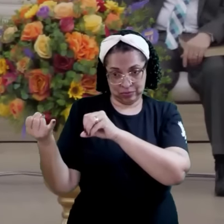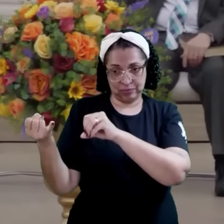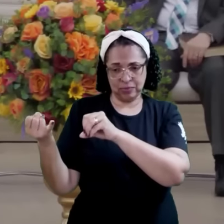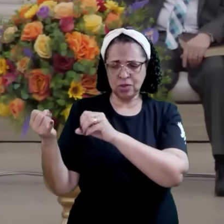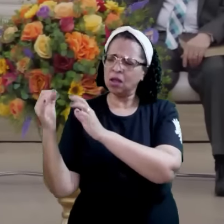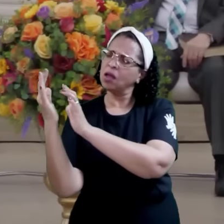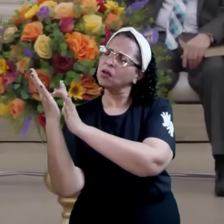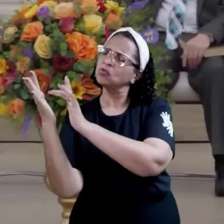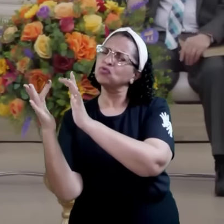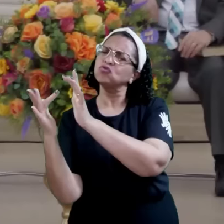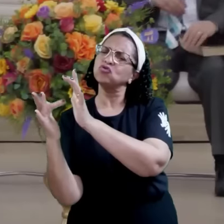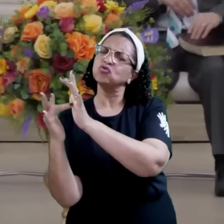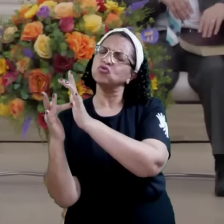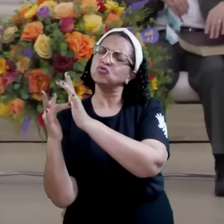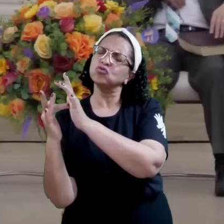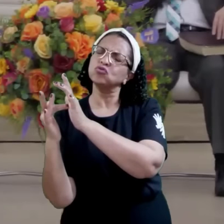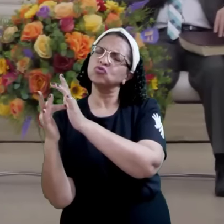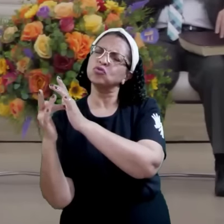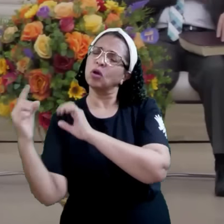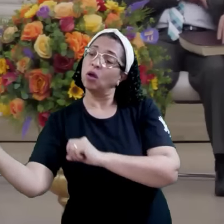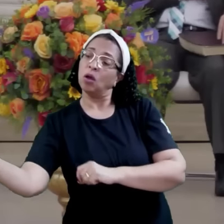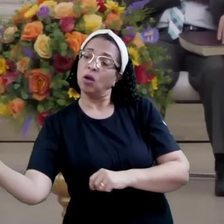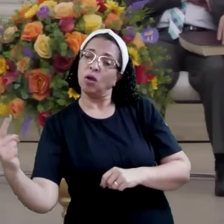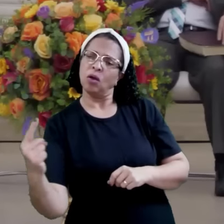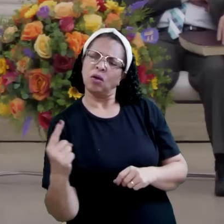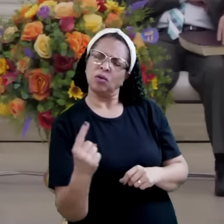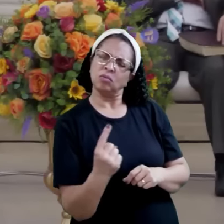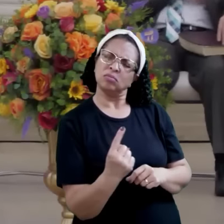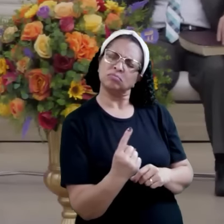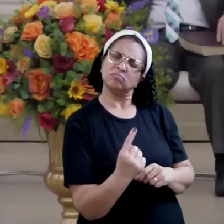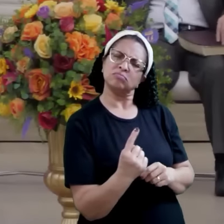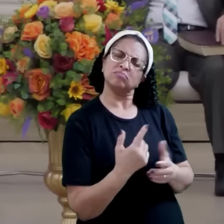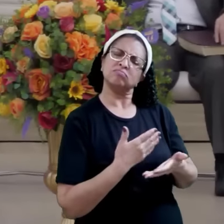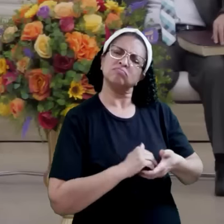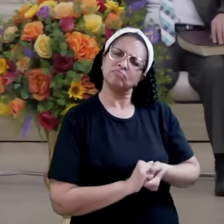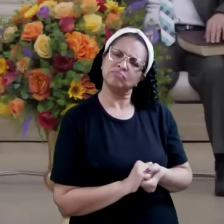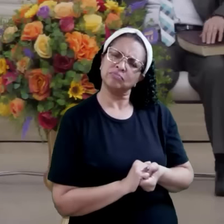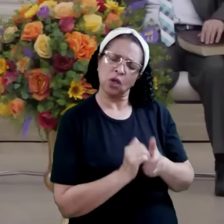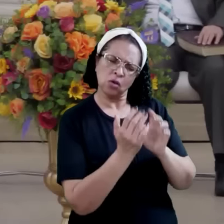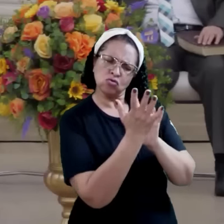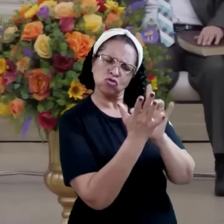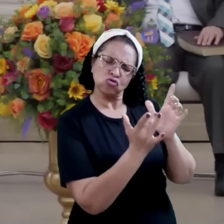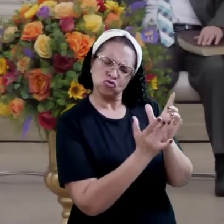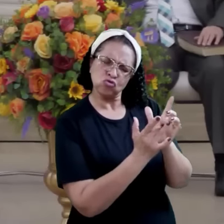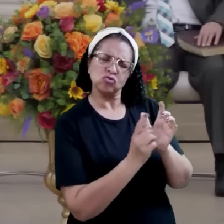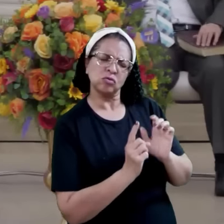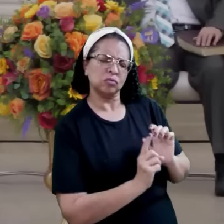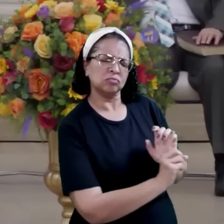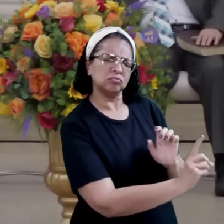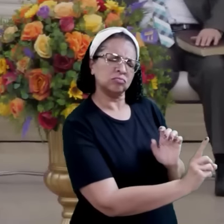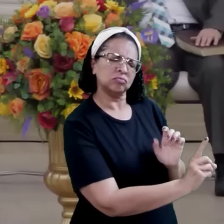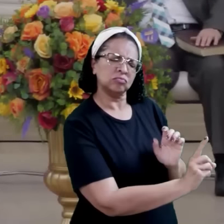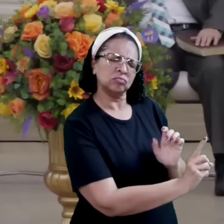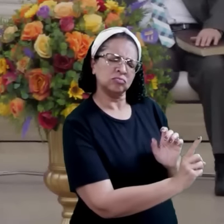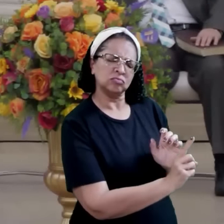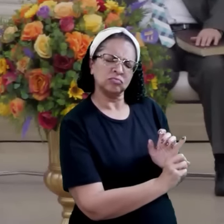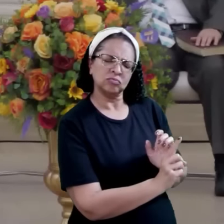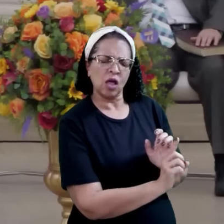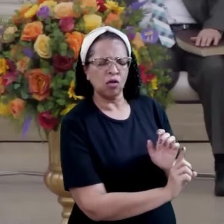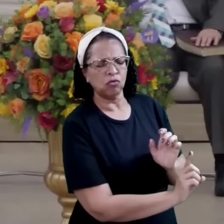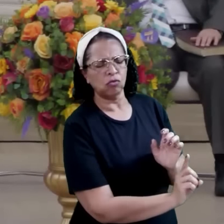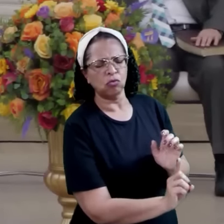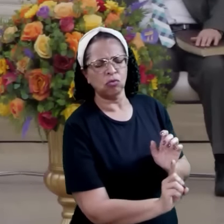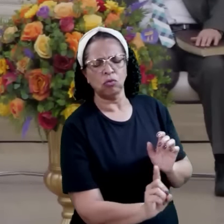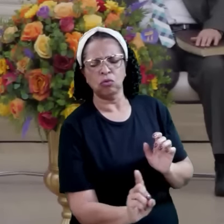qu se fosse perguntar era mais ou menos assim não vieram ontem Ontem eles entraram em Jericó Dormiram na casa de Zaqueu Mas agora estão indo embora foram para